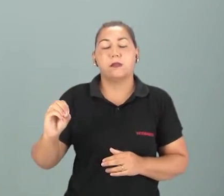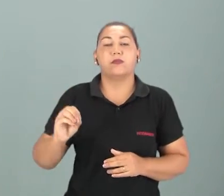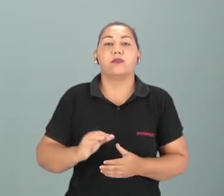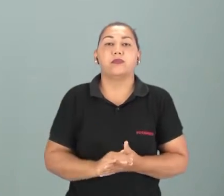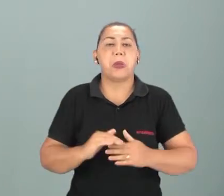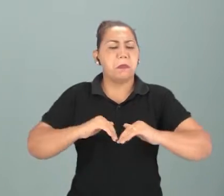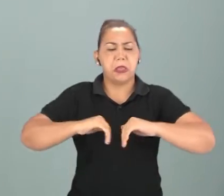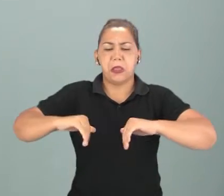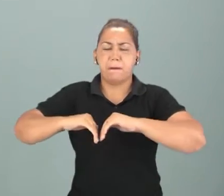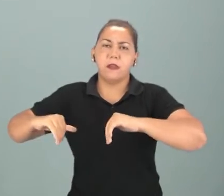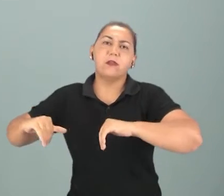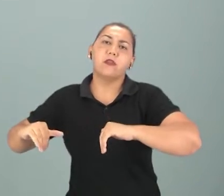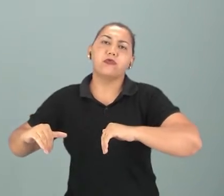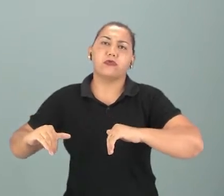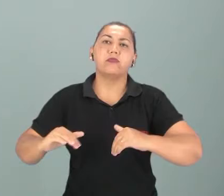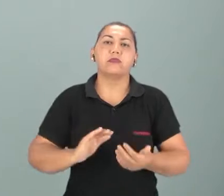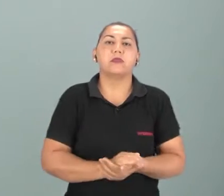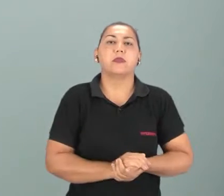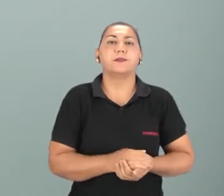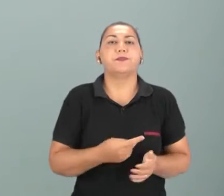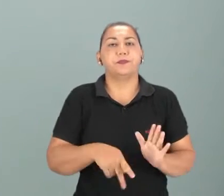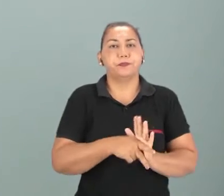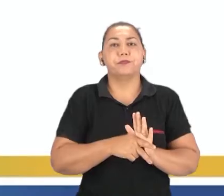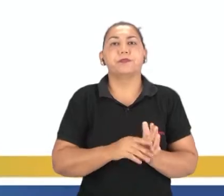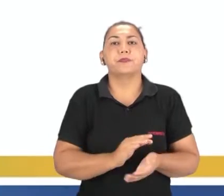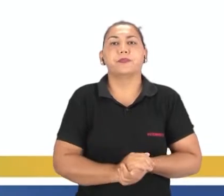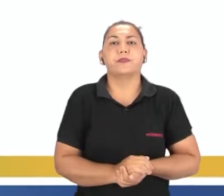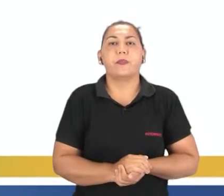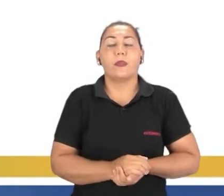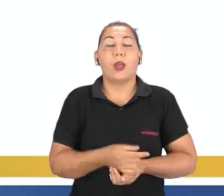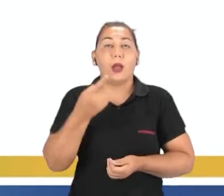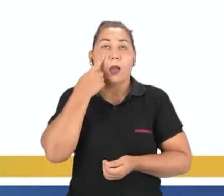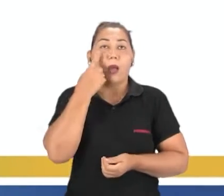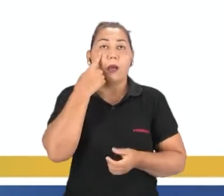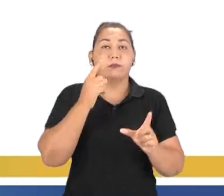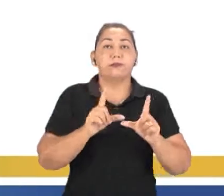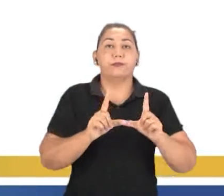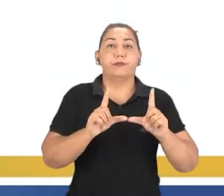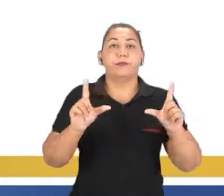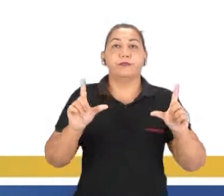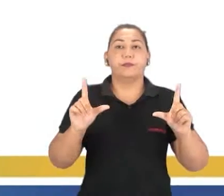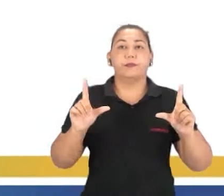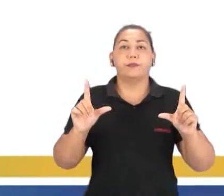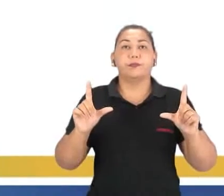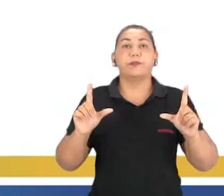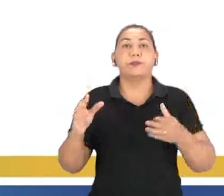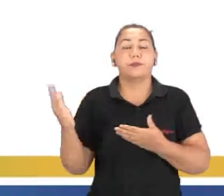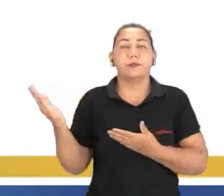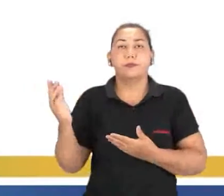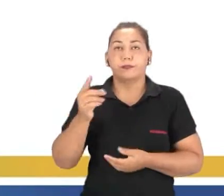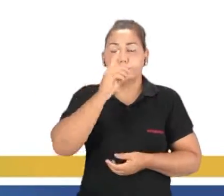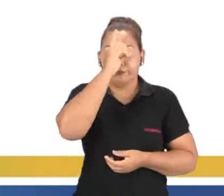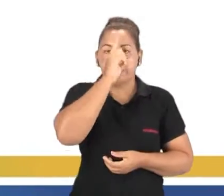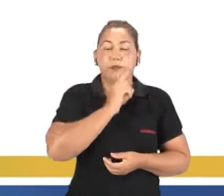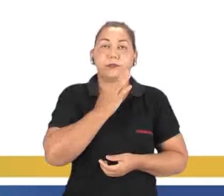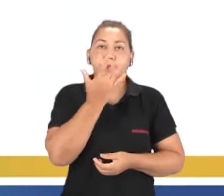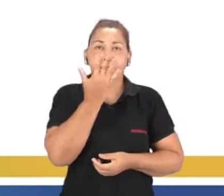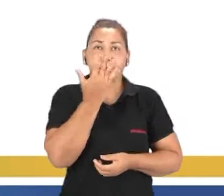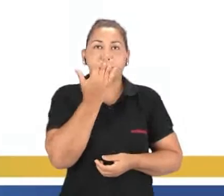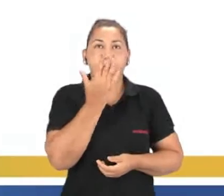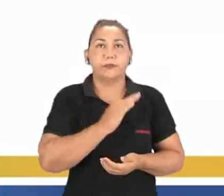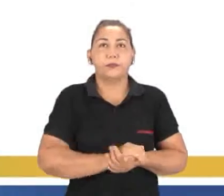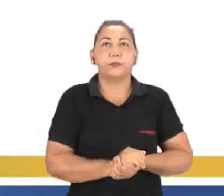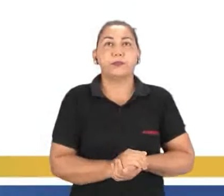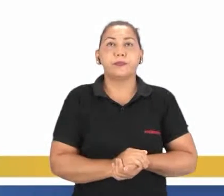tá? E observe aqui esse quadrinho que eu deixei aqui para vocês, tá? Então aqui, ó, a coloração amarela, ela vai ser determinada